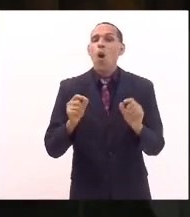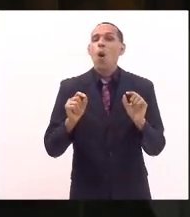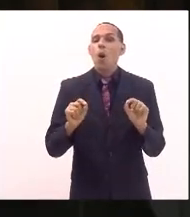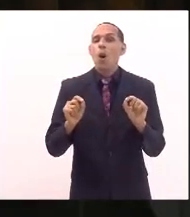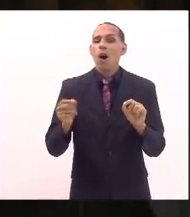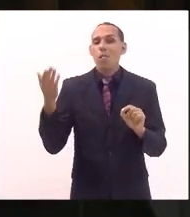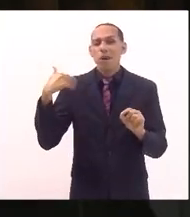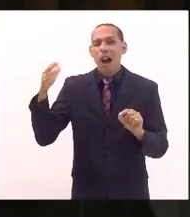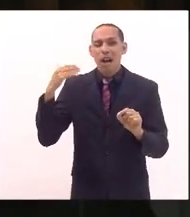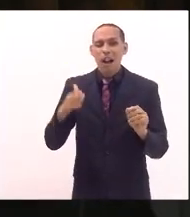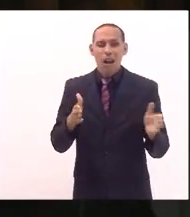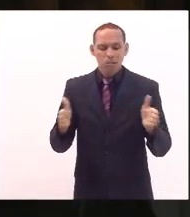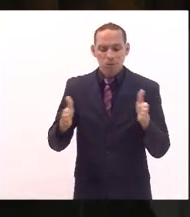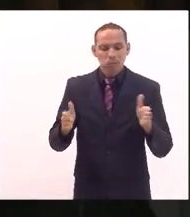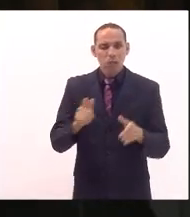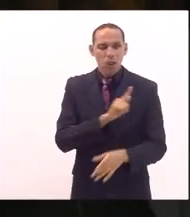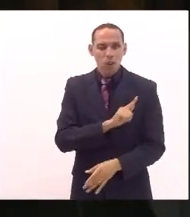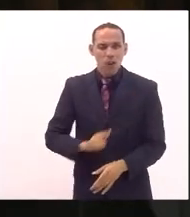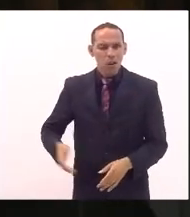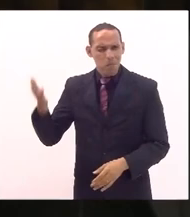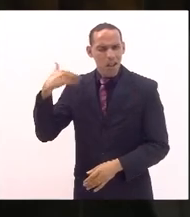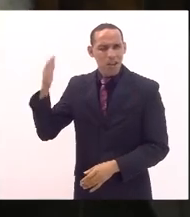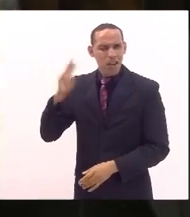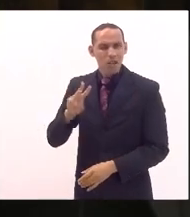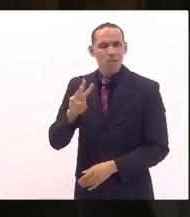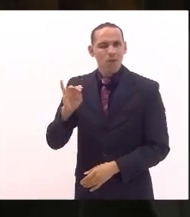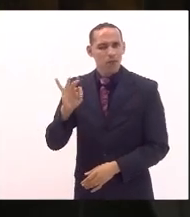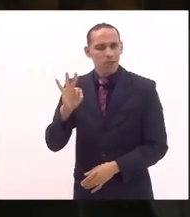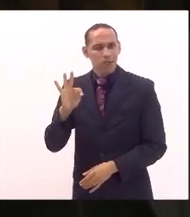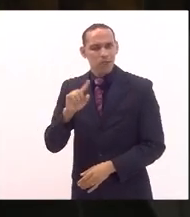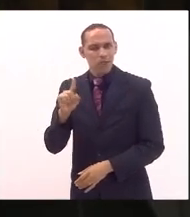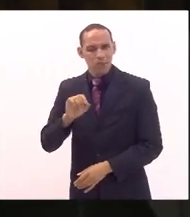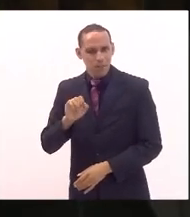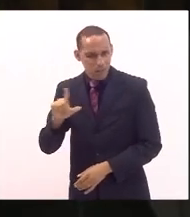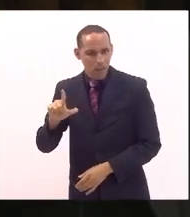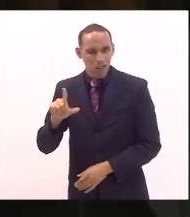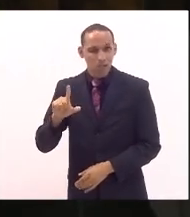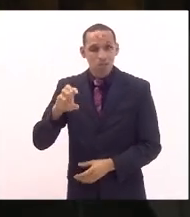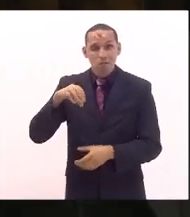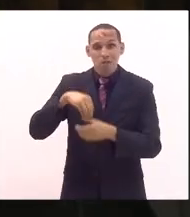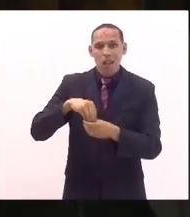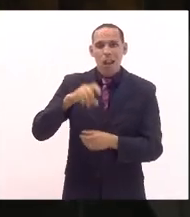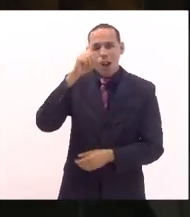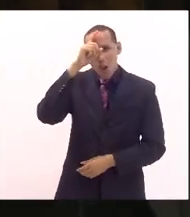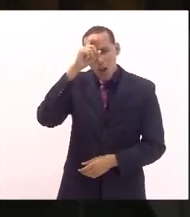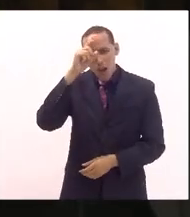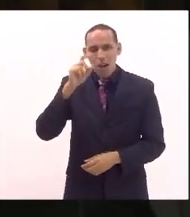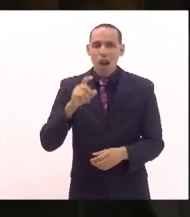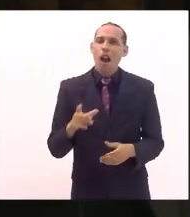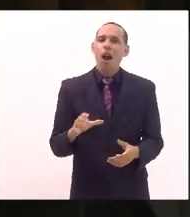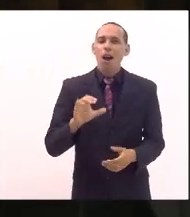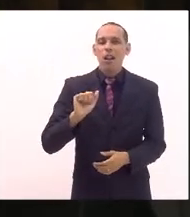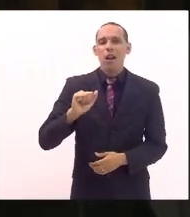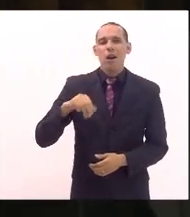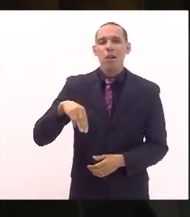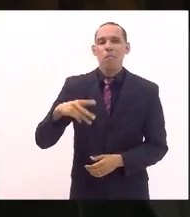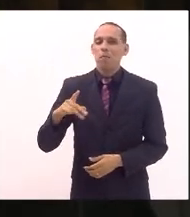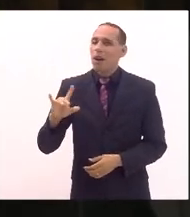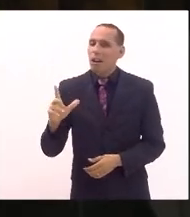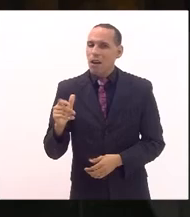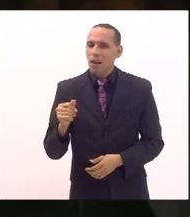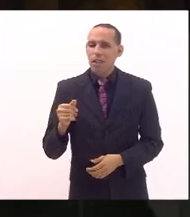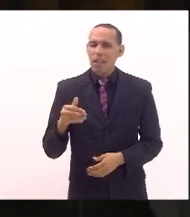gestão do ex-governador bandido Whindersson nos hospitais de campanha a com tentavam impedir a minha entrada